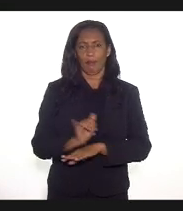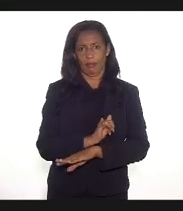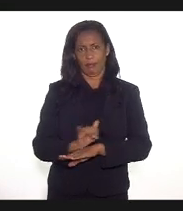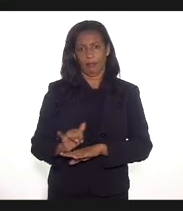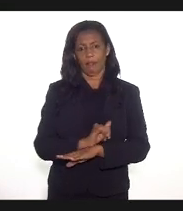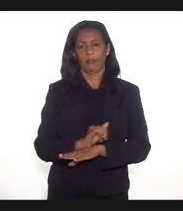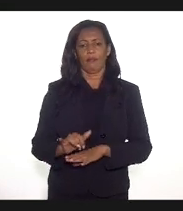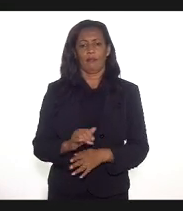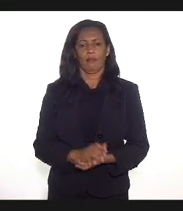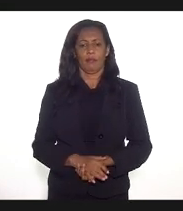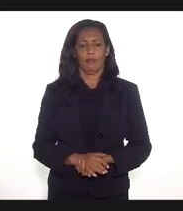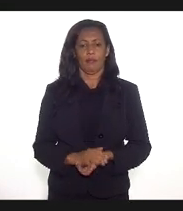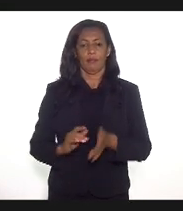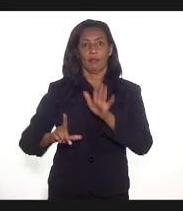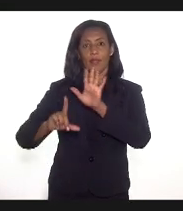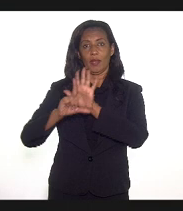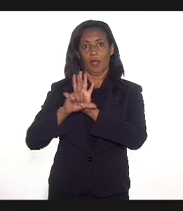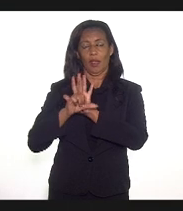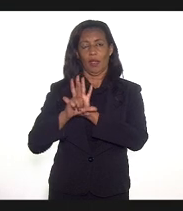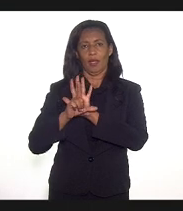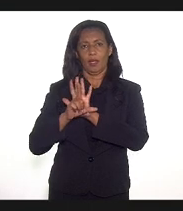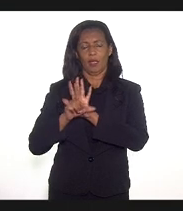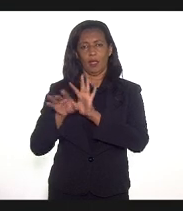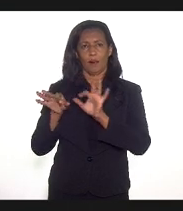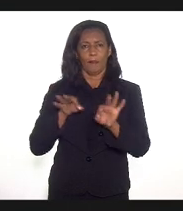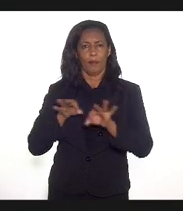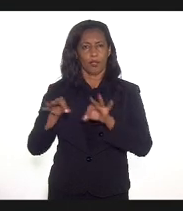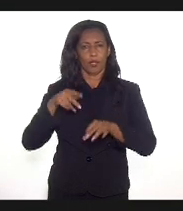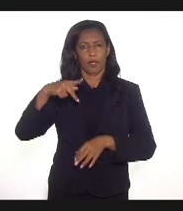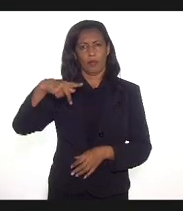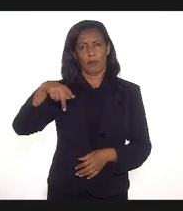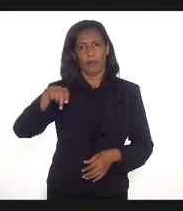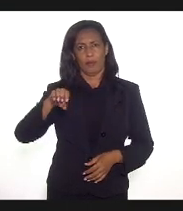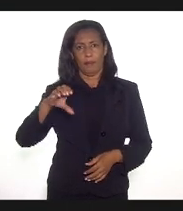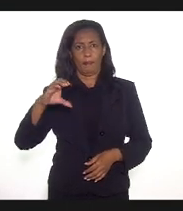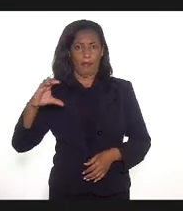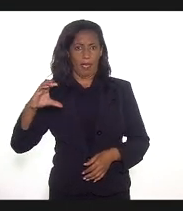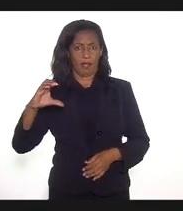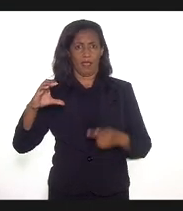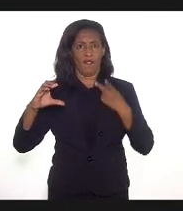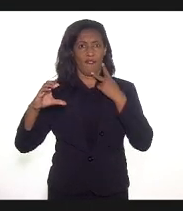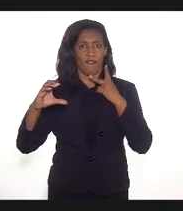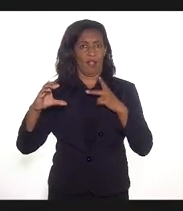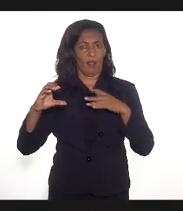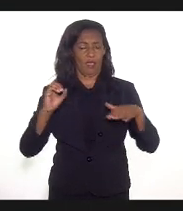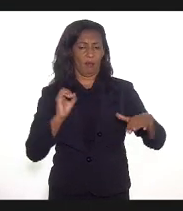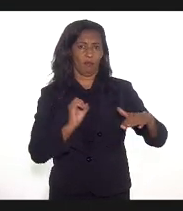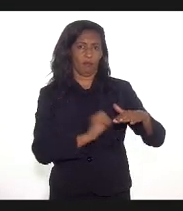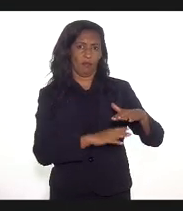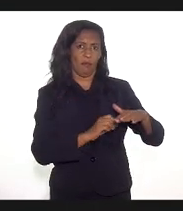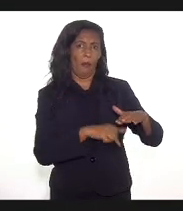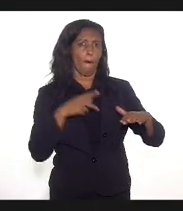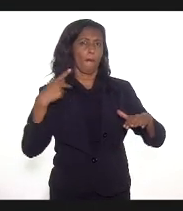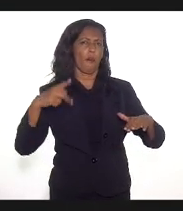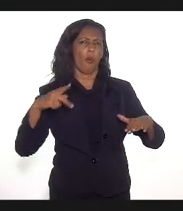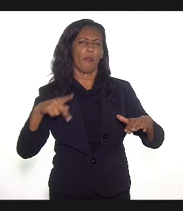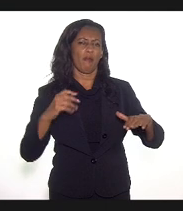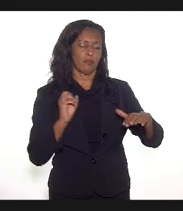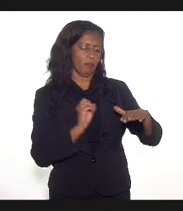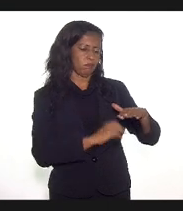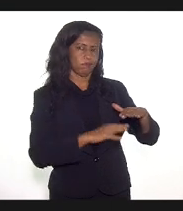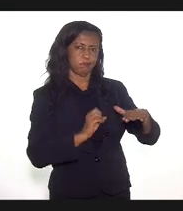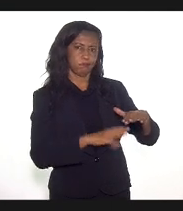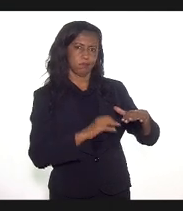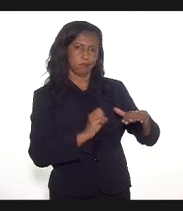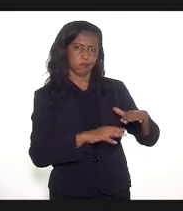estratégico, né, a lei, o projeto, a PEC, ela fala sobre uma poupança, e essa poupança ela não é uma poupança, do meu ponto de vista,